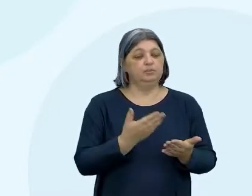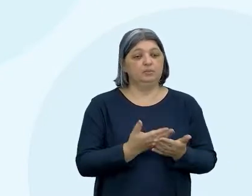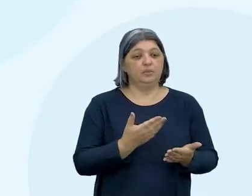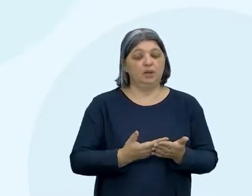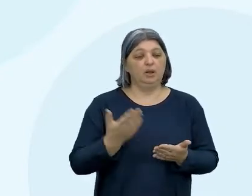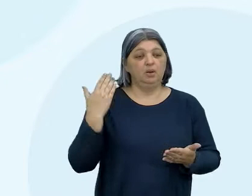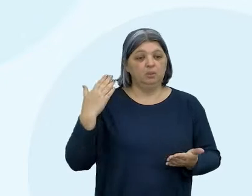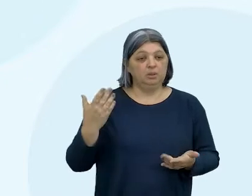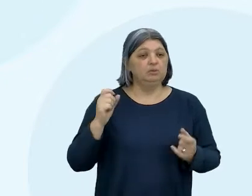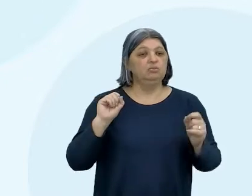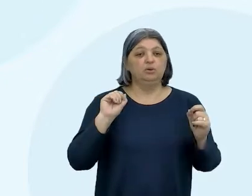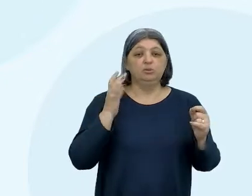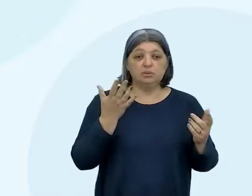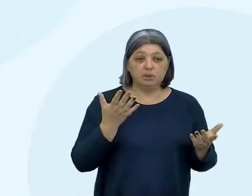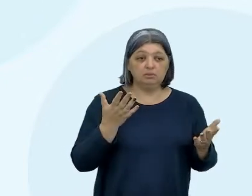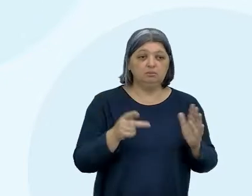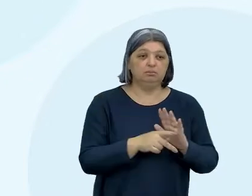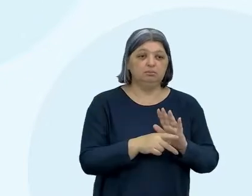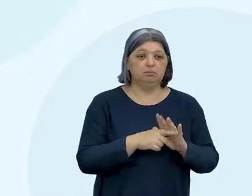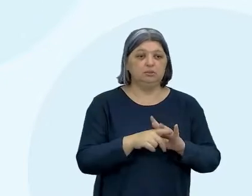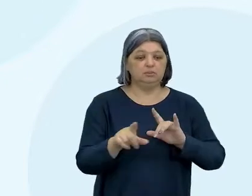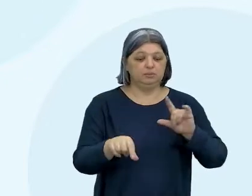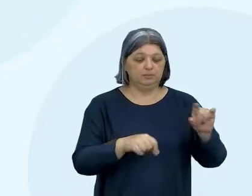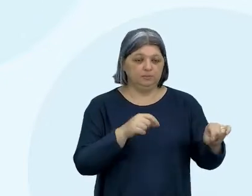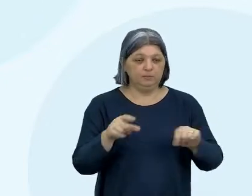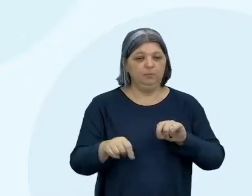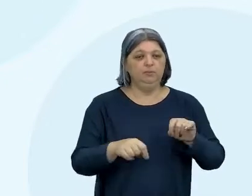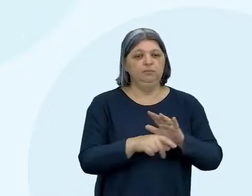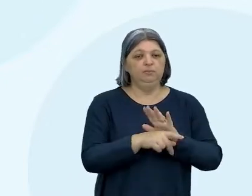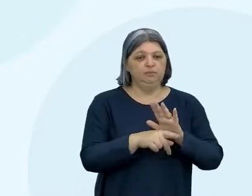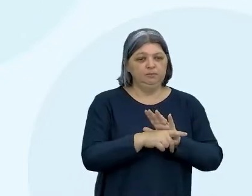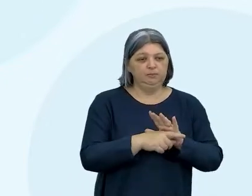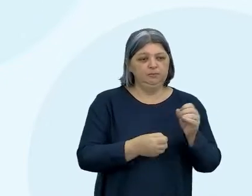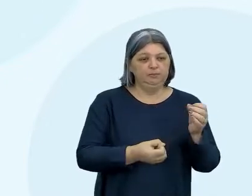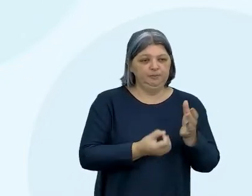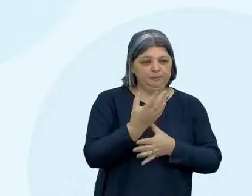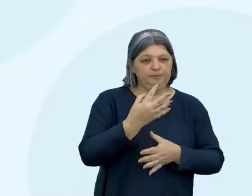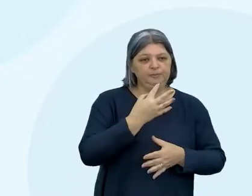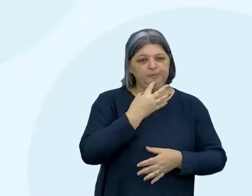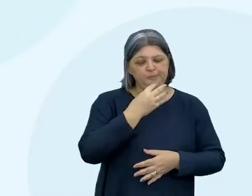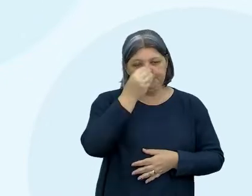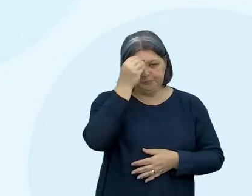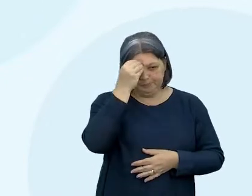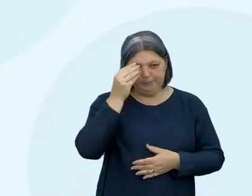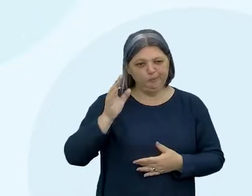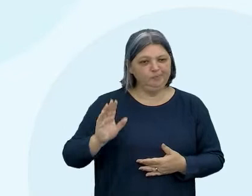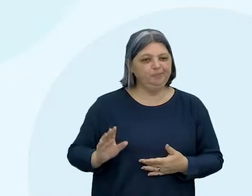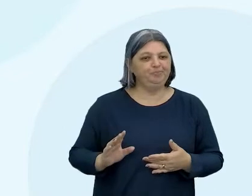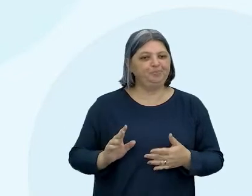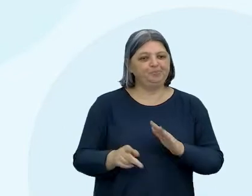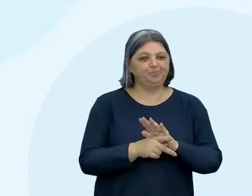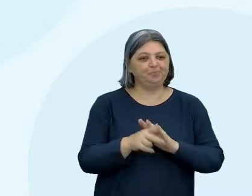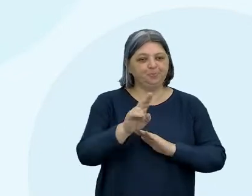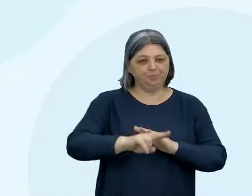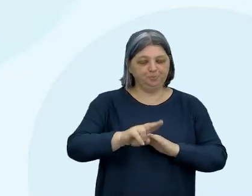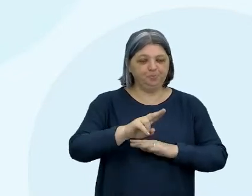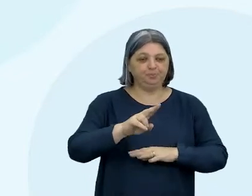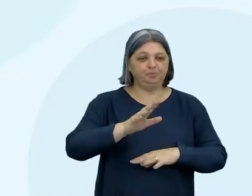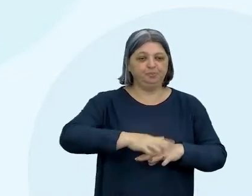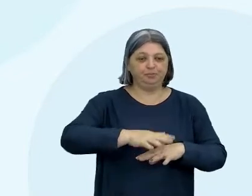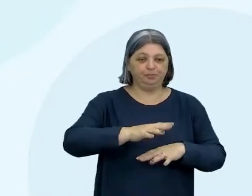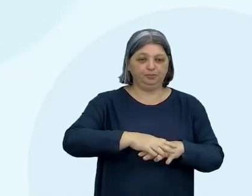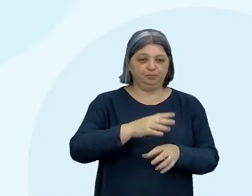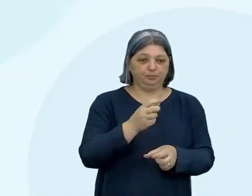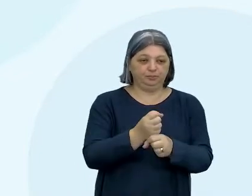que foi acontecendo? Ao selecionar e mobilizar intencionalmente conhecimentos e recursos da matemática, os